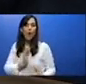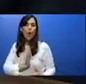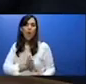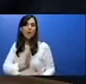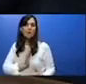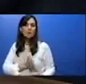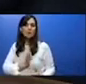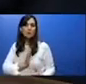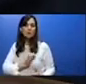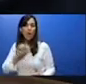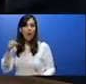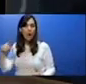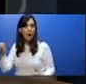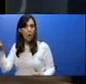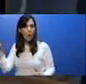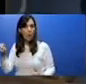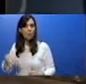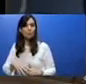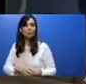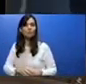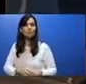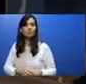Coração, com ão.